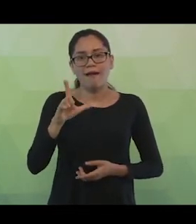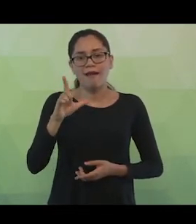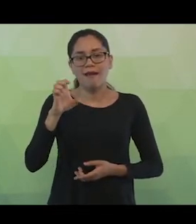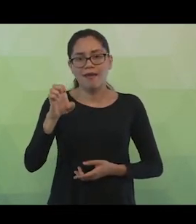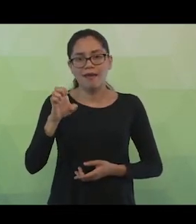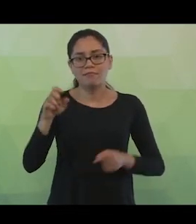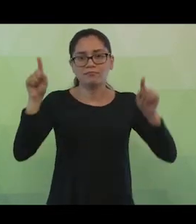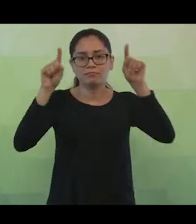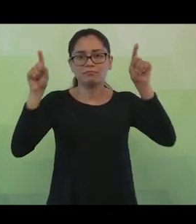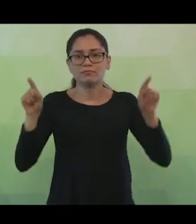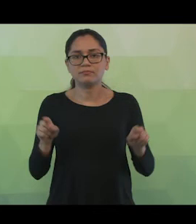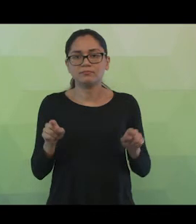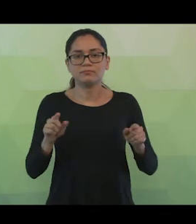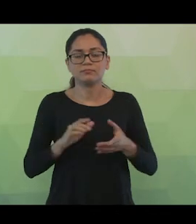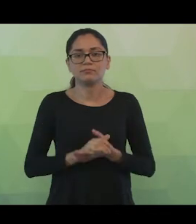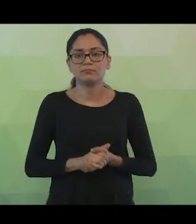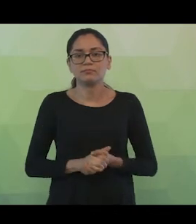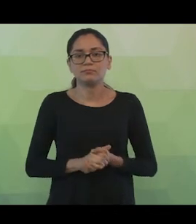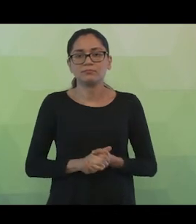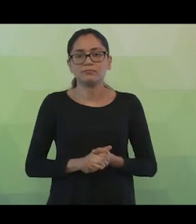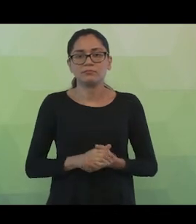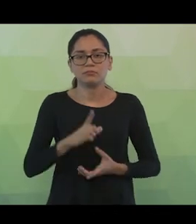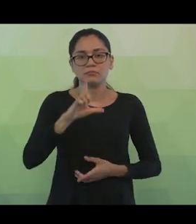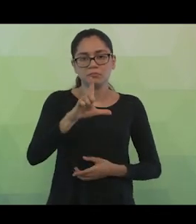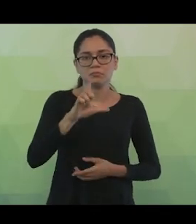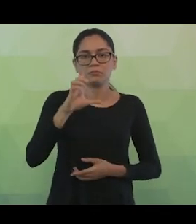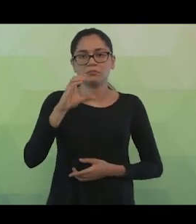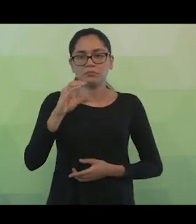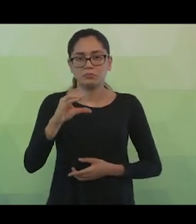abre e fecha parênteses, LC,